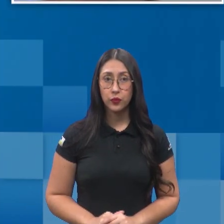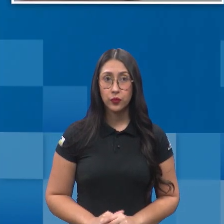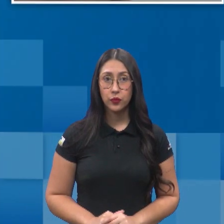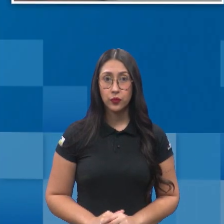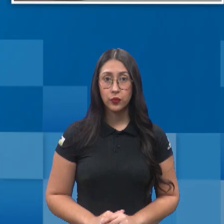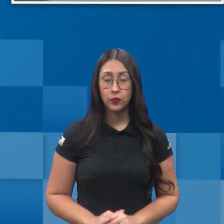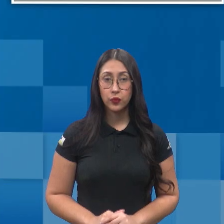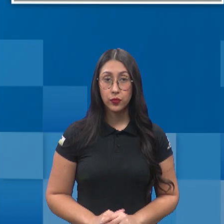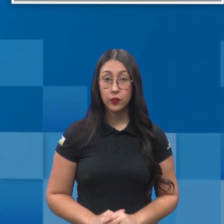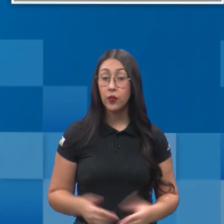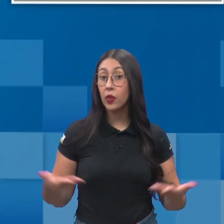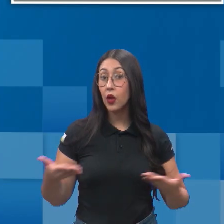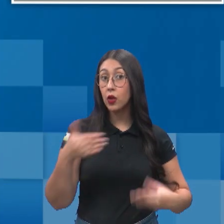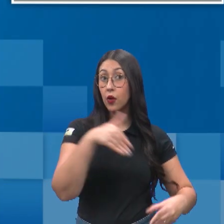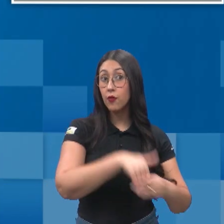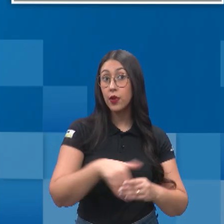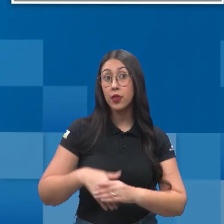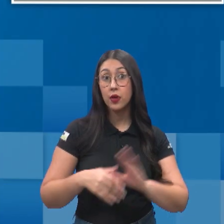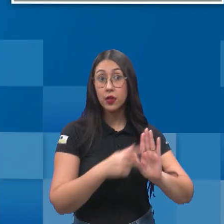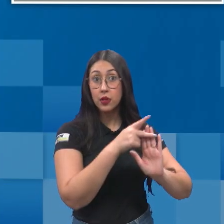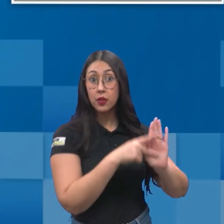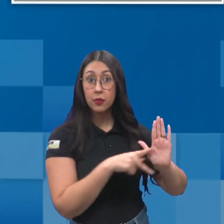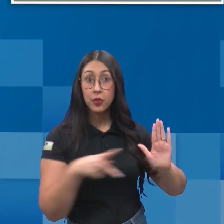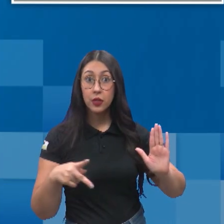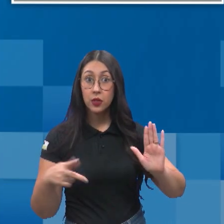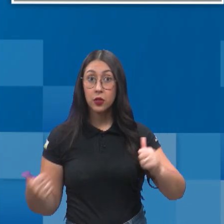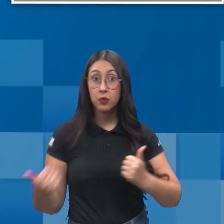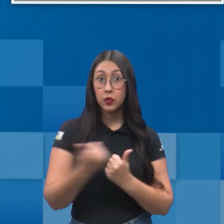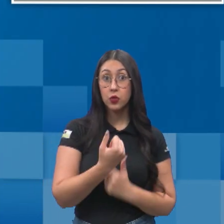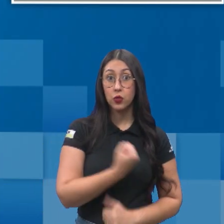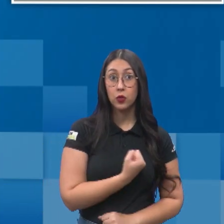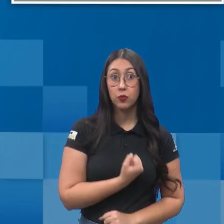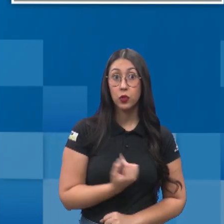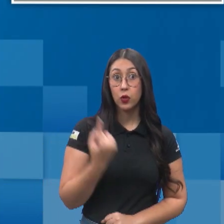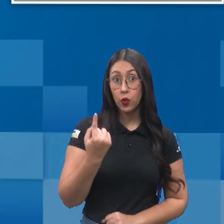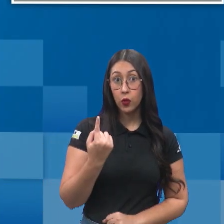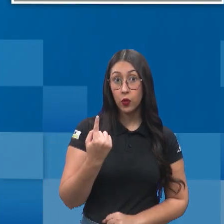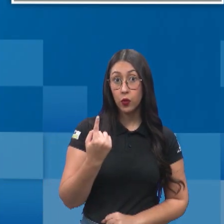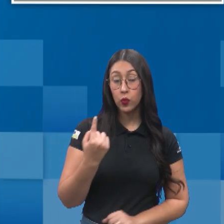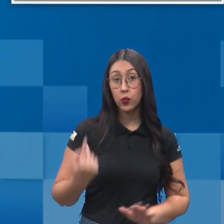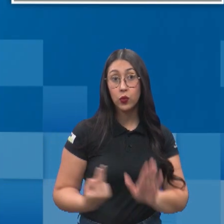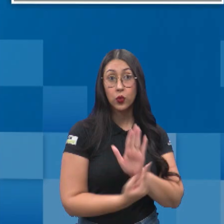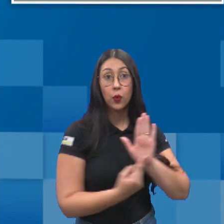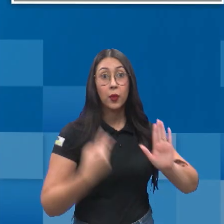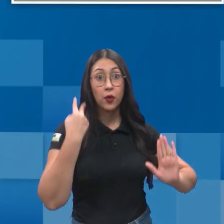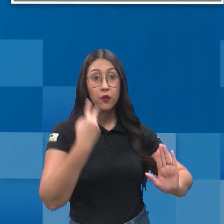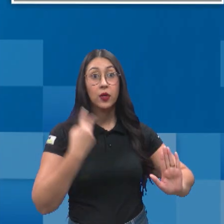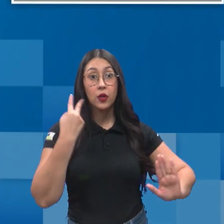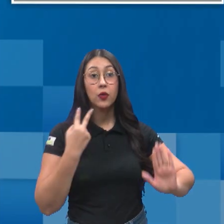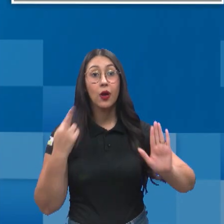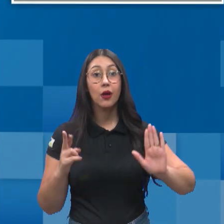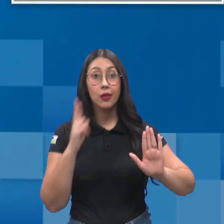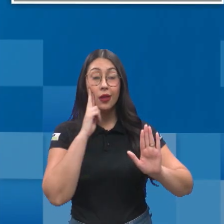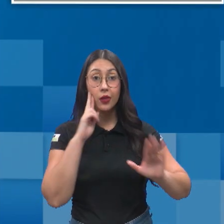Em votação, a tramitação do substitutivo número 1, de autoria do vereador Renato Santiago, ao processo número